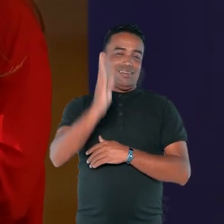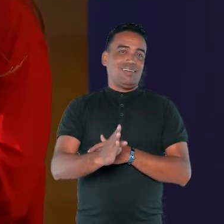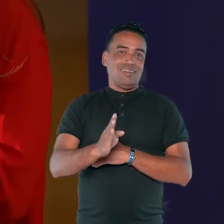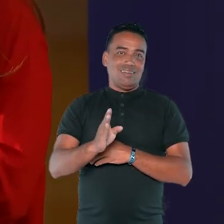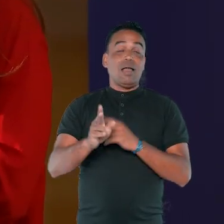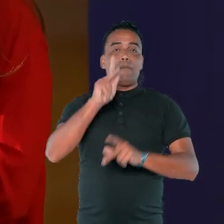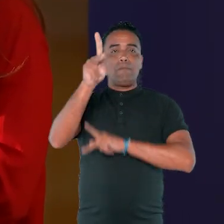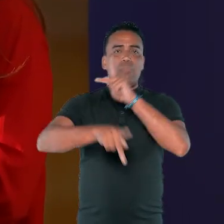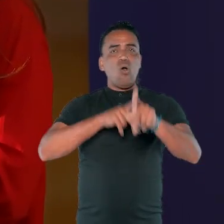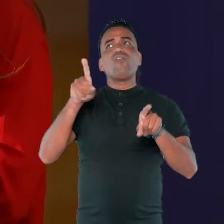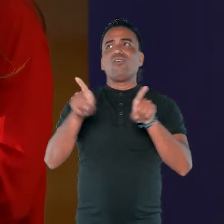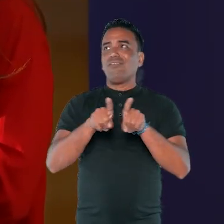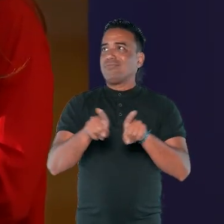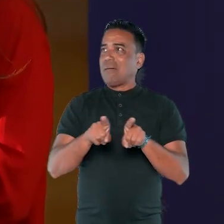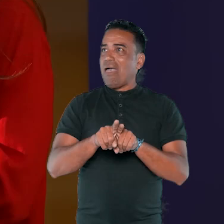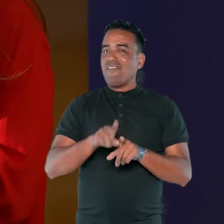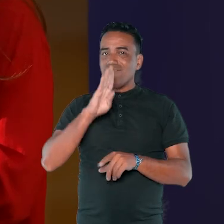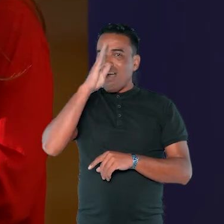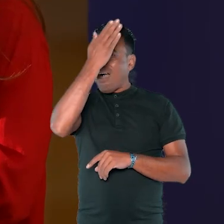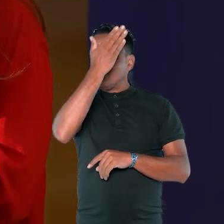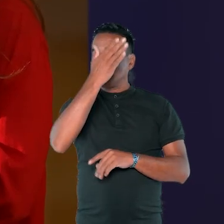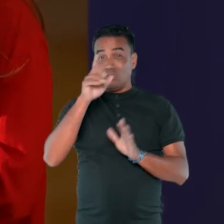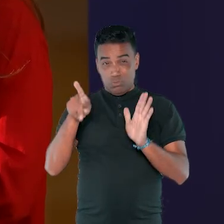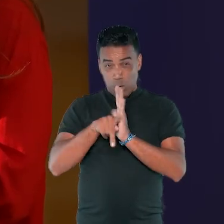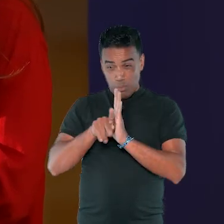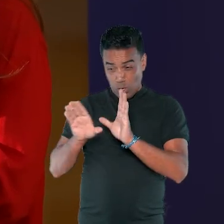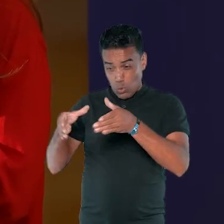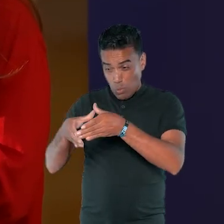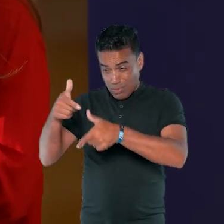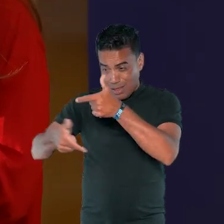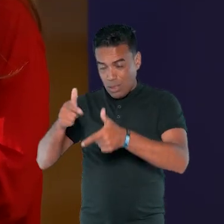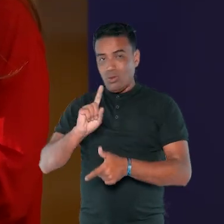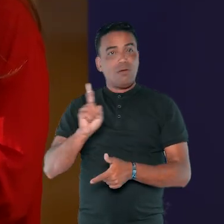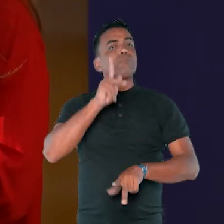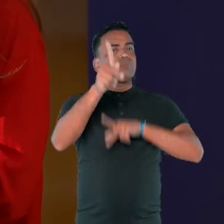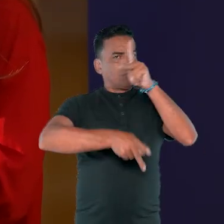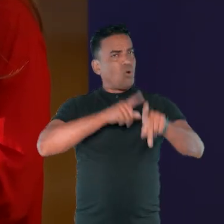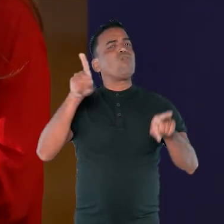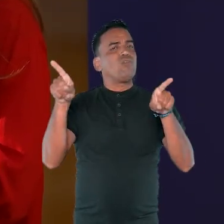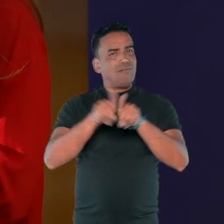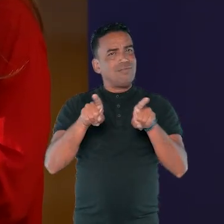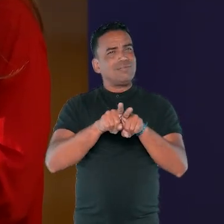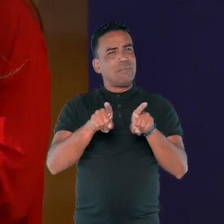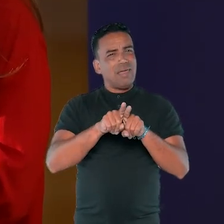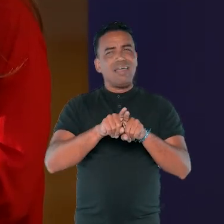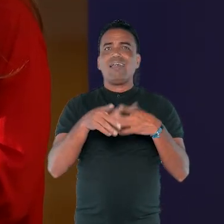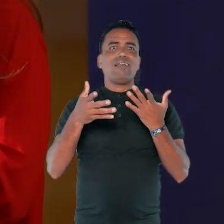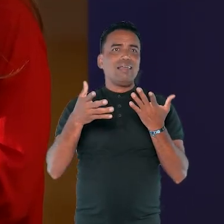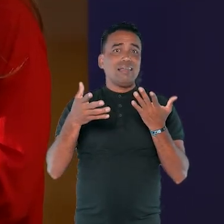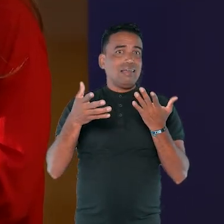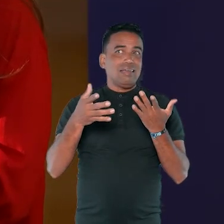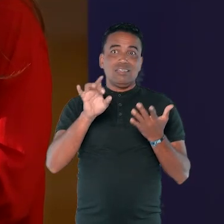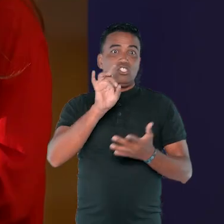os falsários e não apenas os operários. Povo também são os sifilíticos,